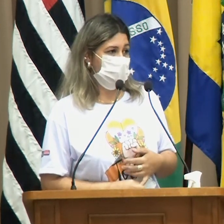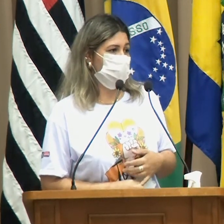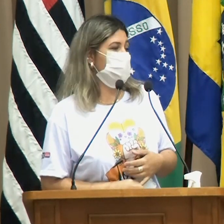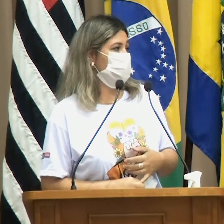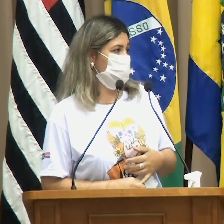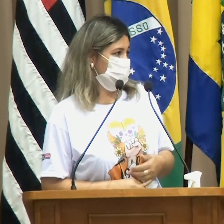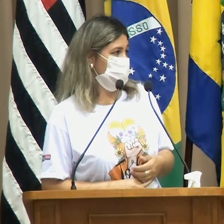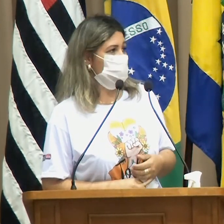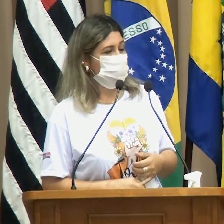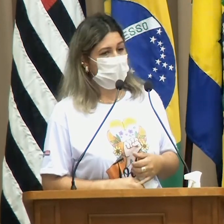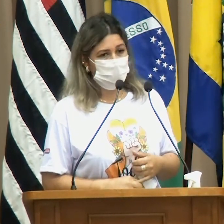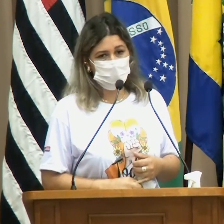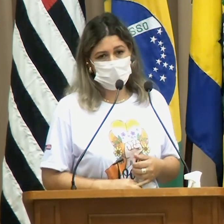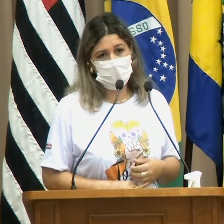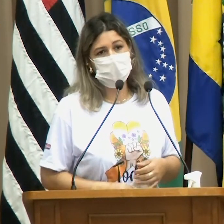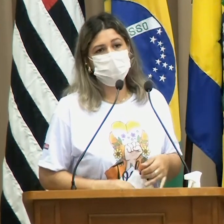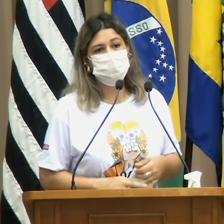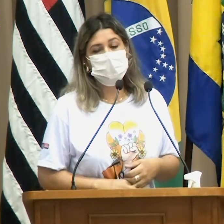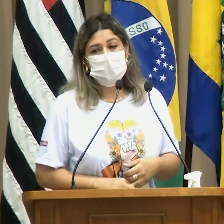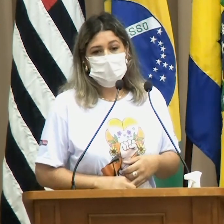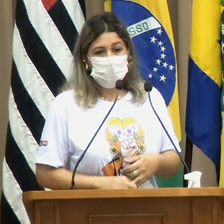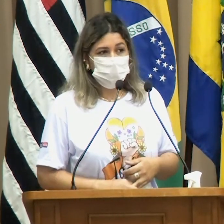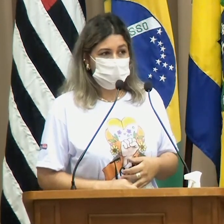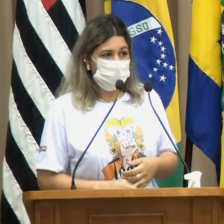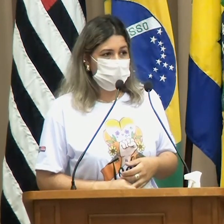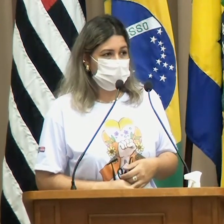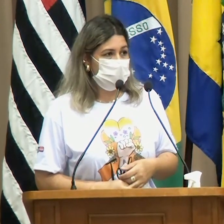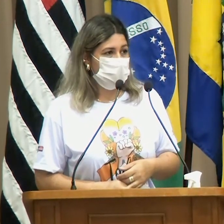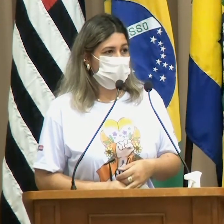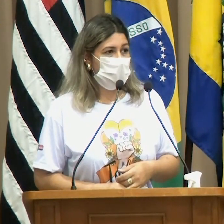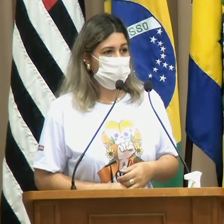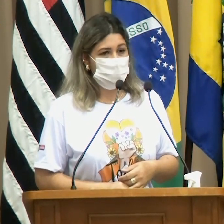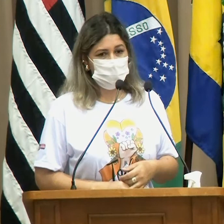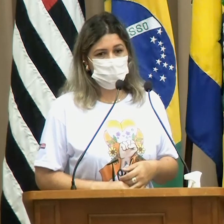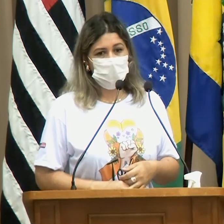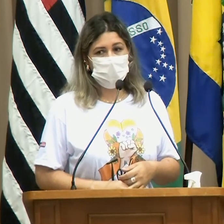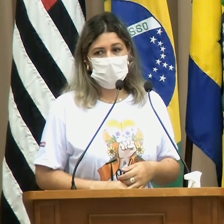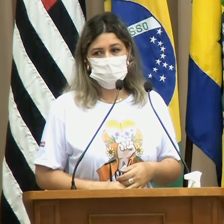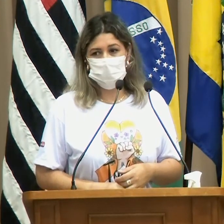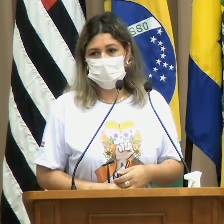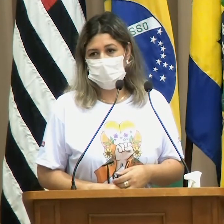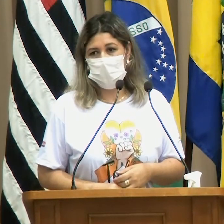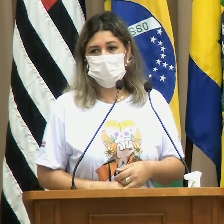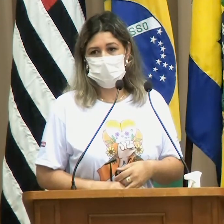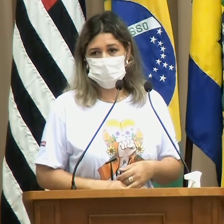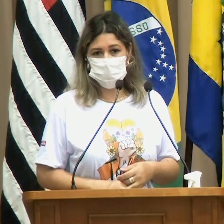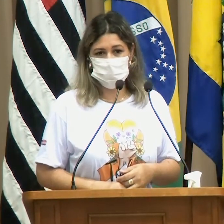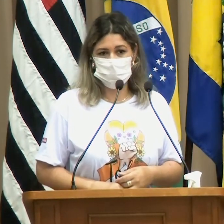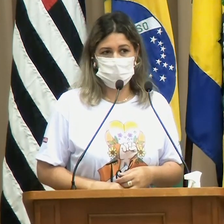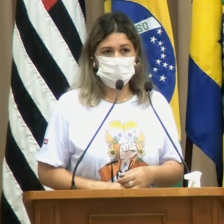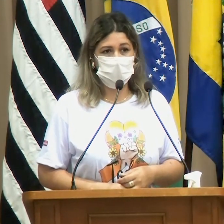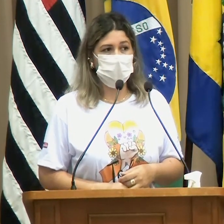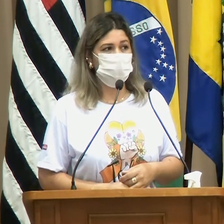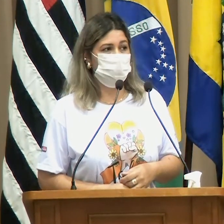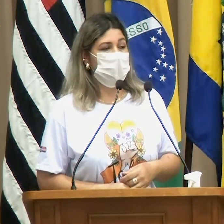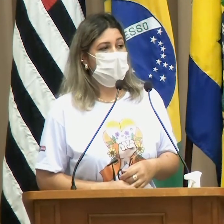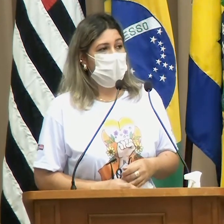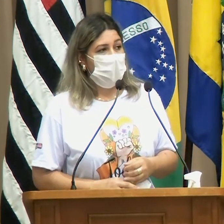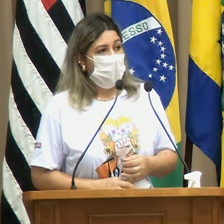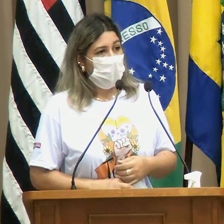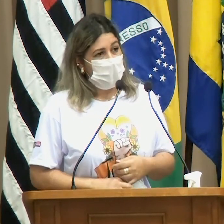nas mídias, tem que ter um certo cuidado. Então, se vocês identificarem uma pessoa que está em sofrimento, em risco de